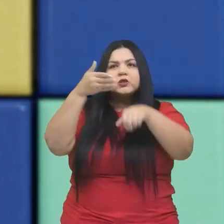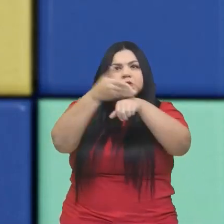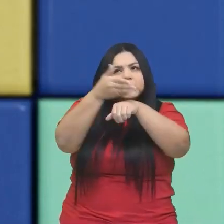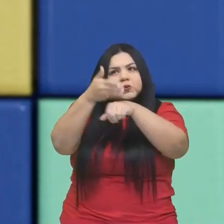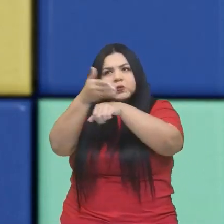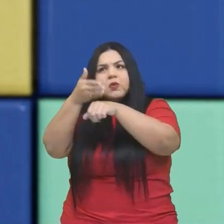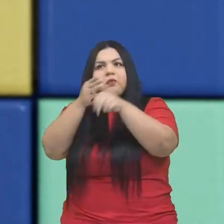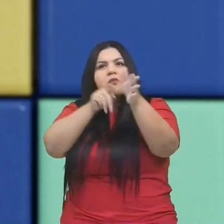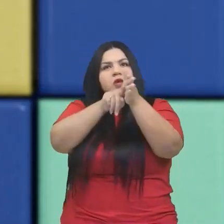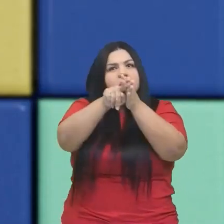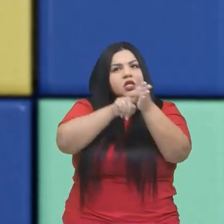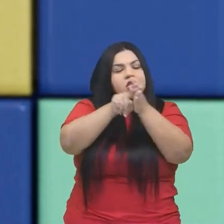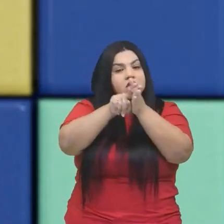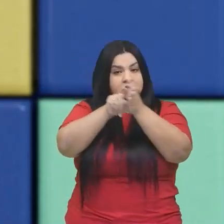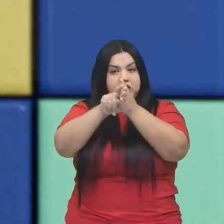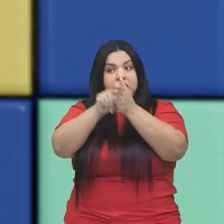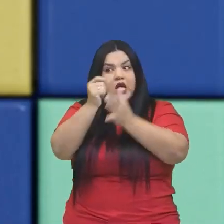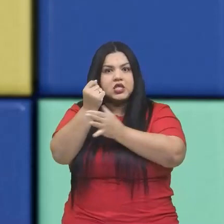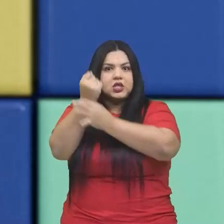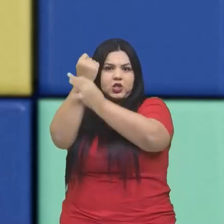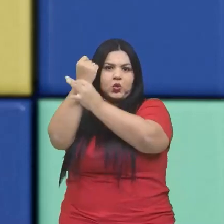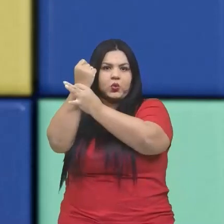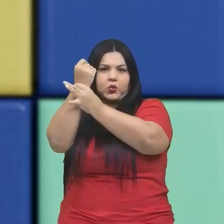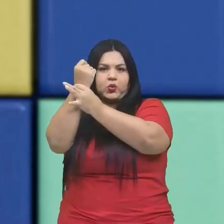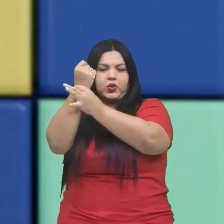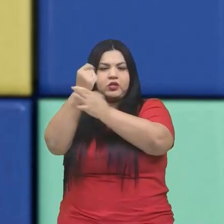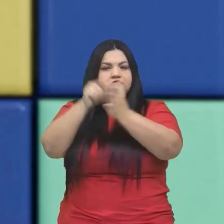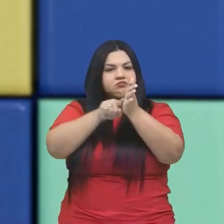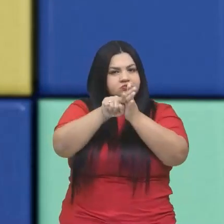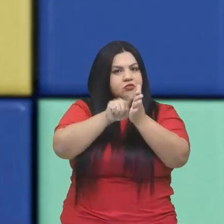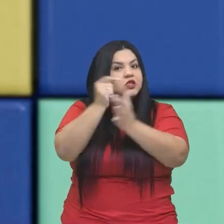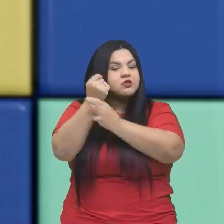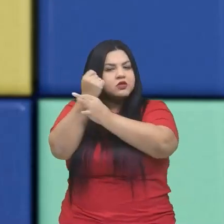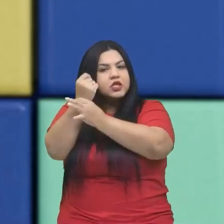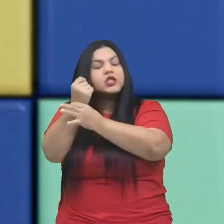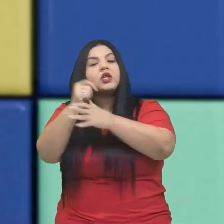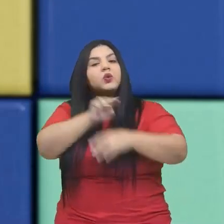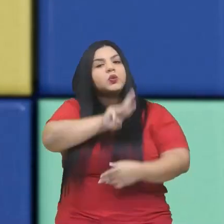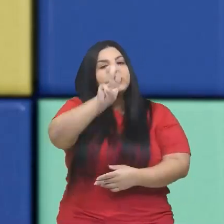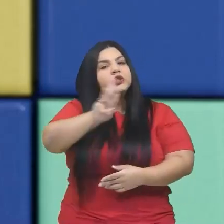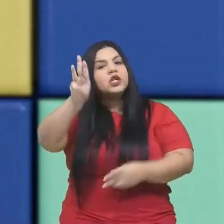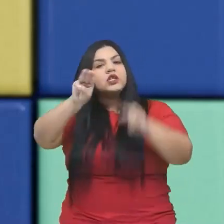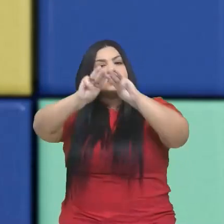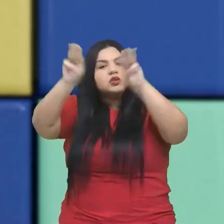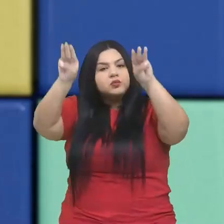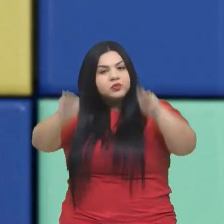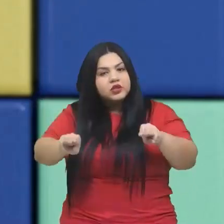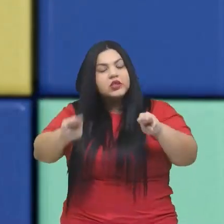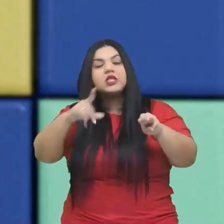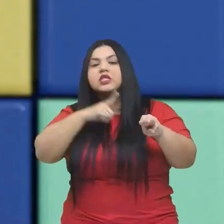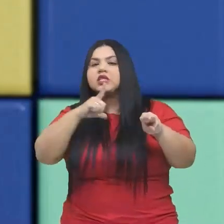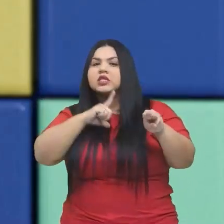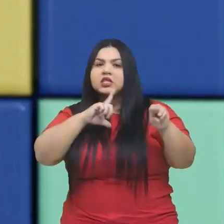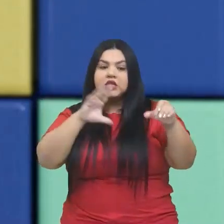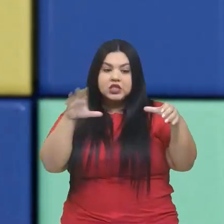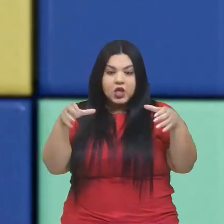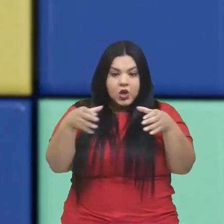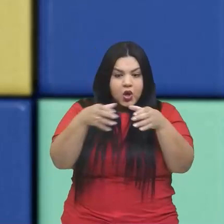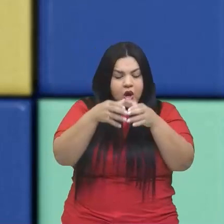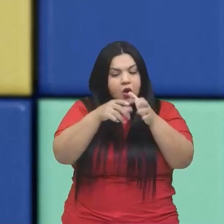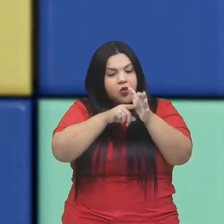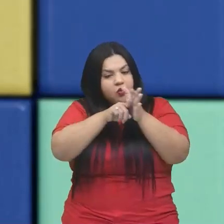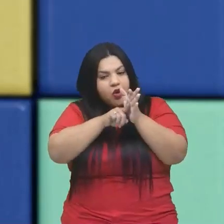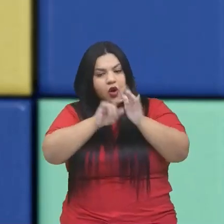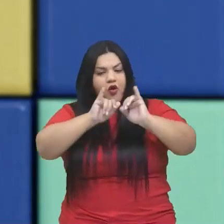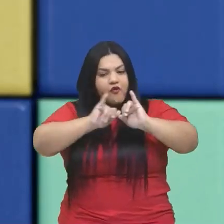de informação? Os sites oficiais desses museus, eles concentram uma gama de informação sobre as obras